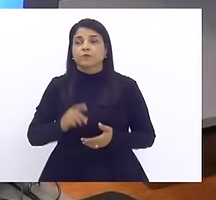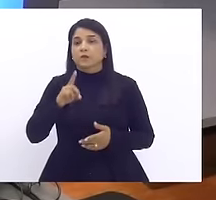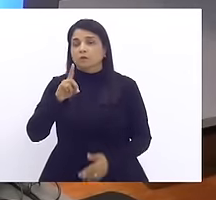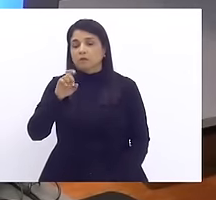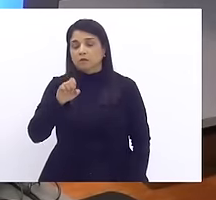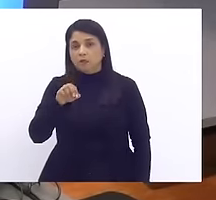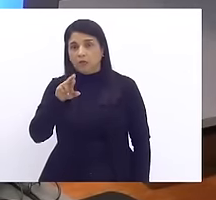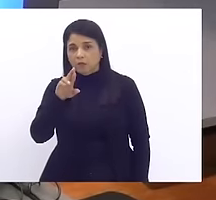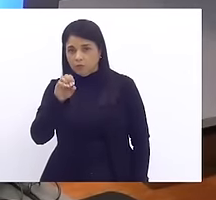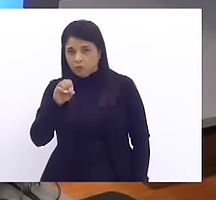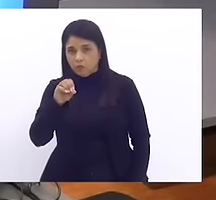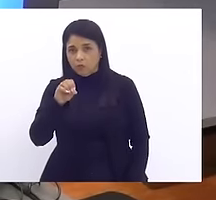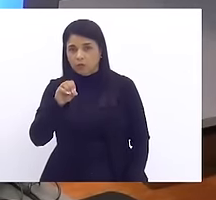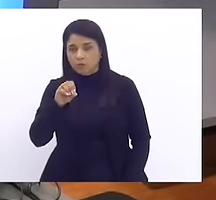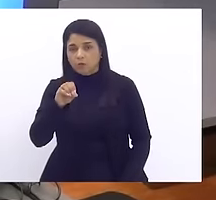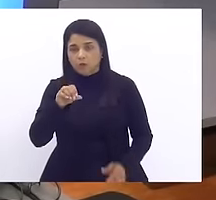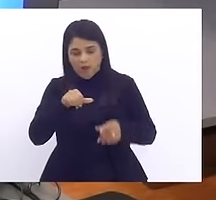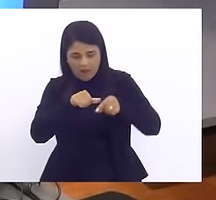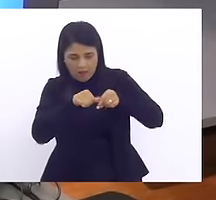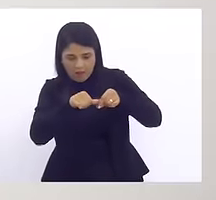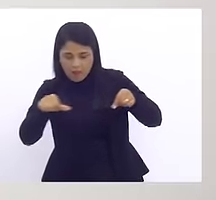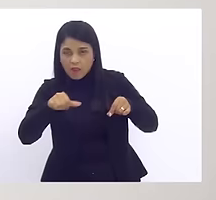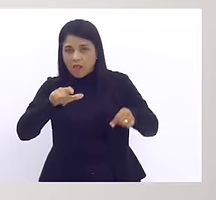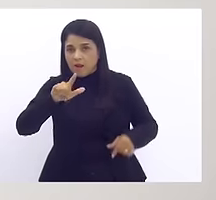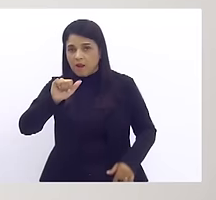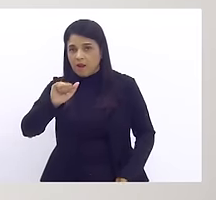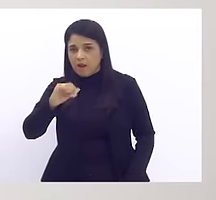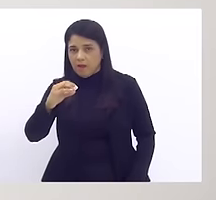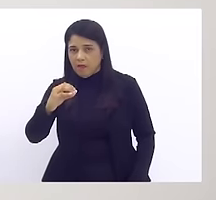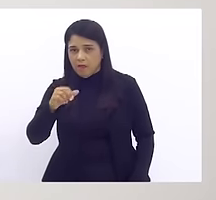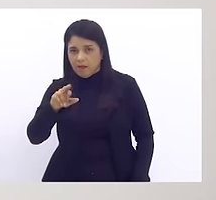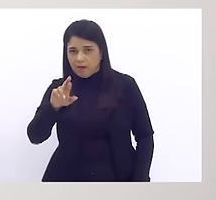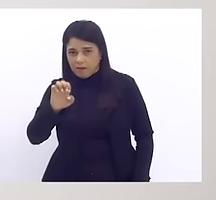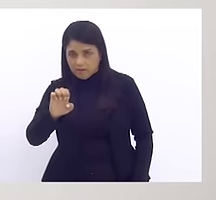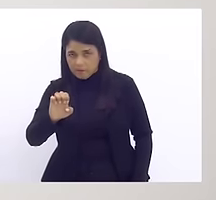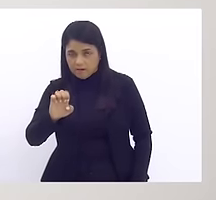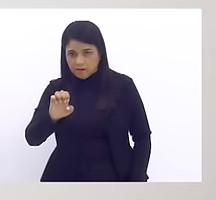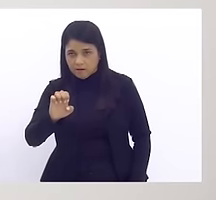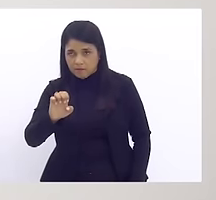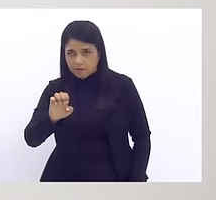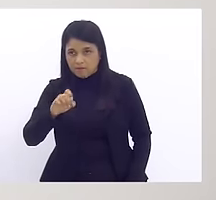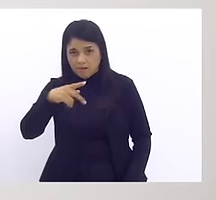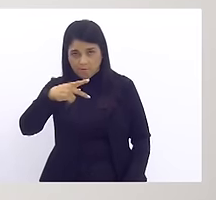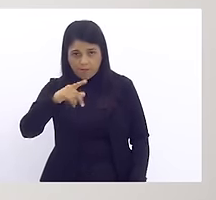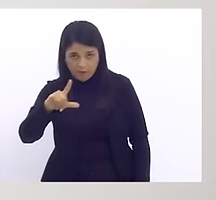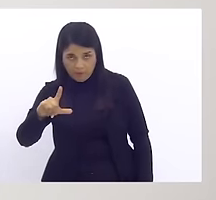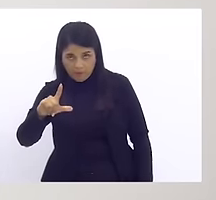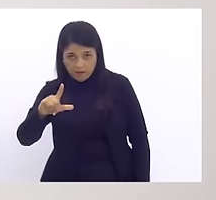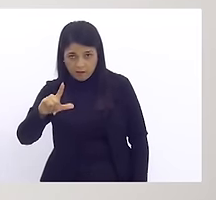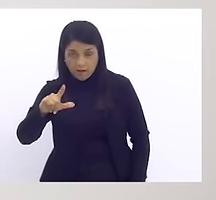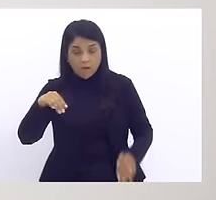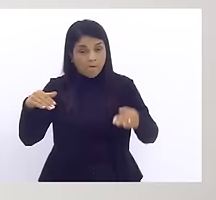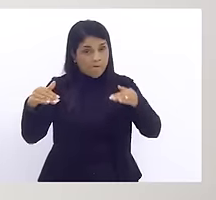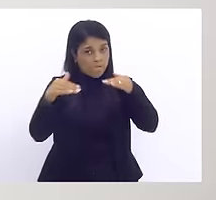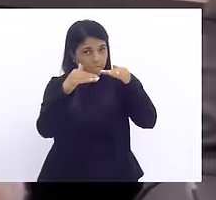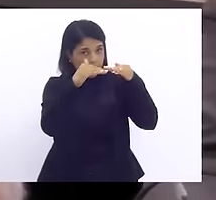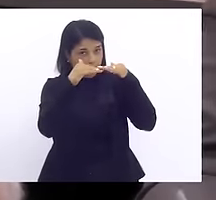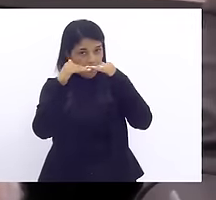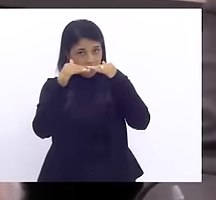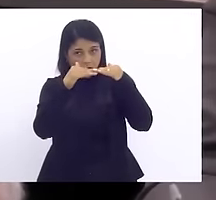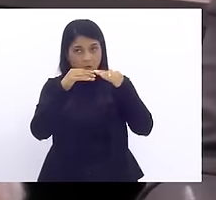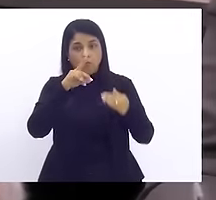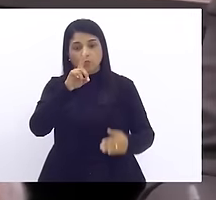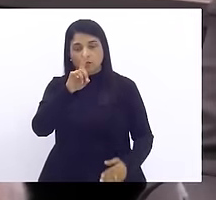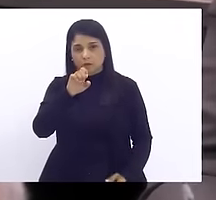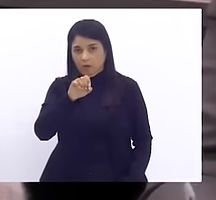confecciona o lacre com a descrição da pele som do lacre é o seguinte existe um padrão o Detro padroniza